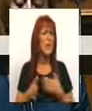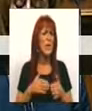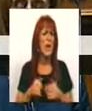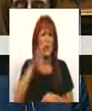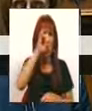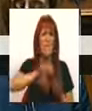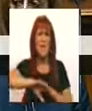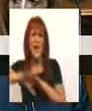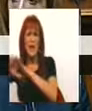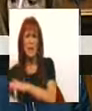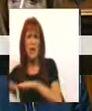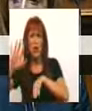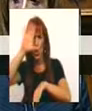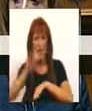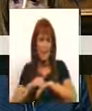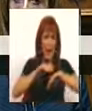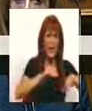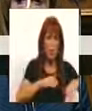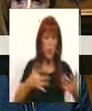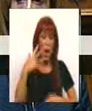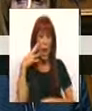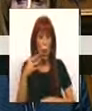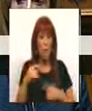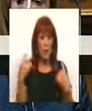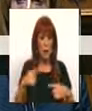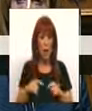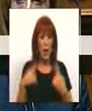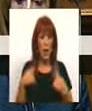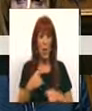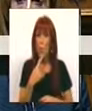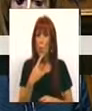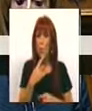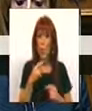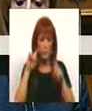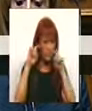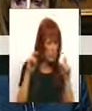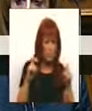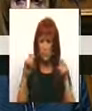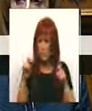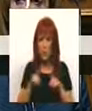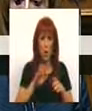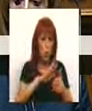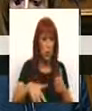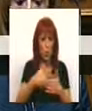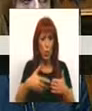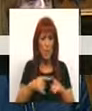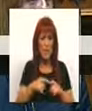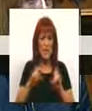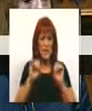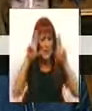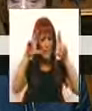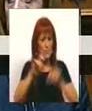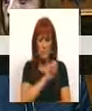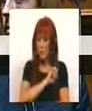mais à direita ou mais à esquerda é natural que tenha que ver uma enorme vigilância sobre os planos nishi ênio